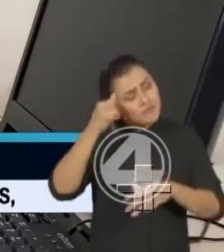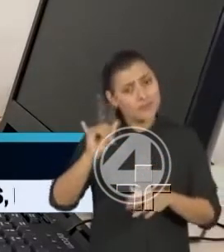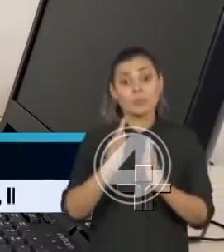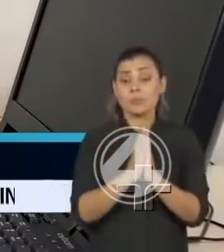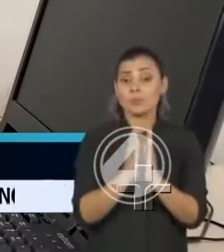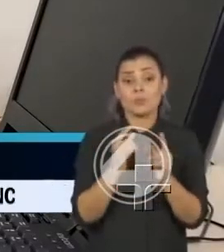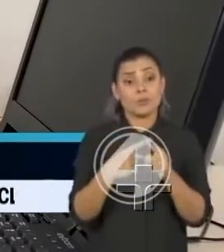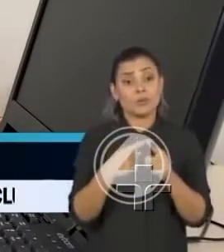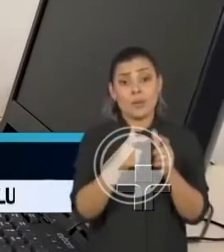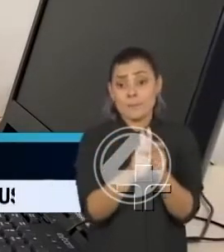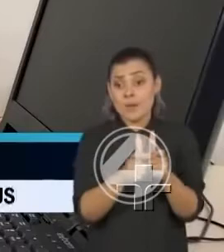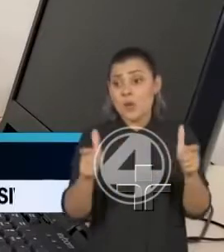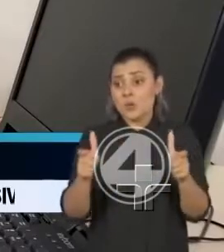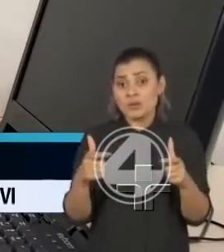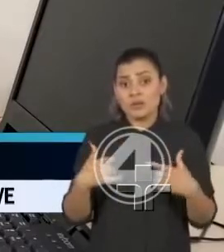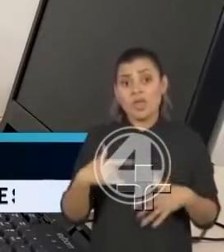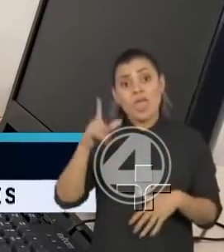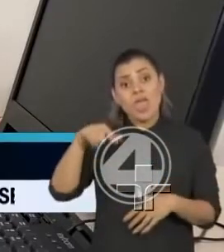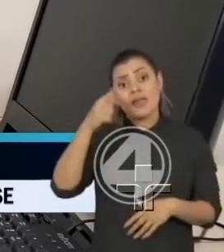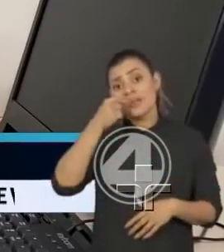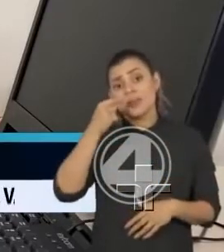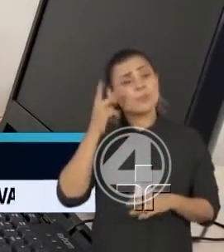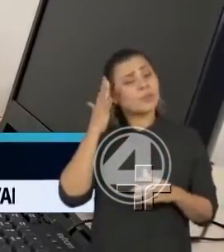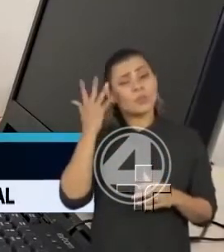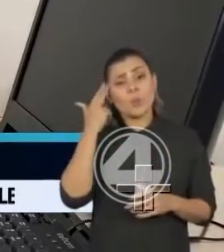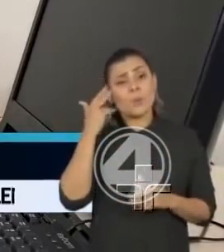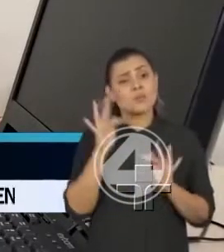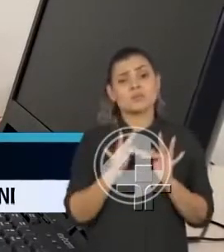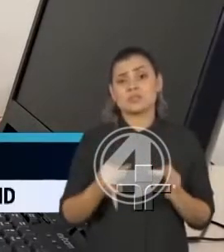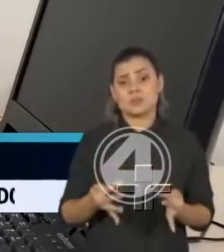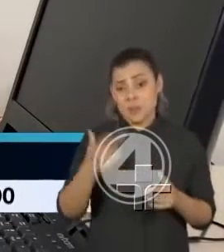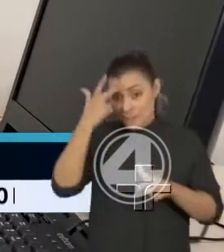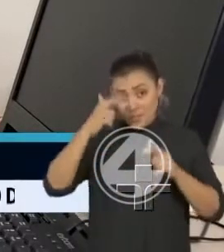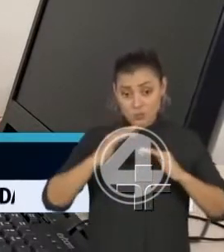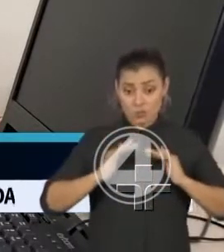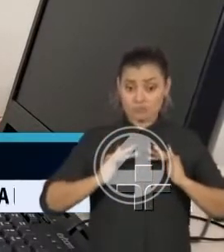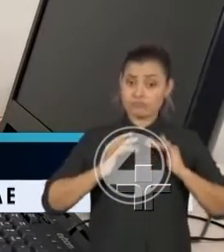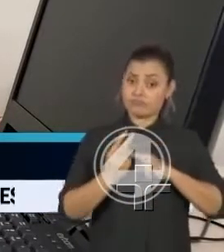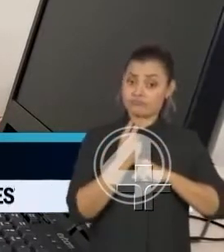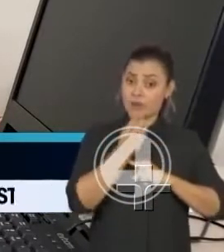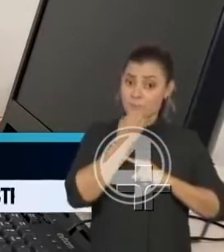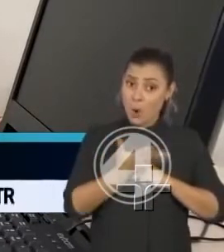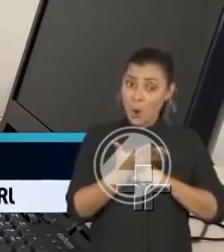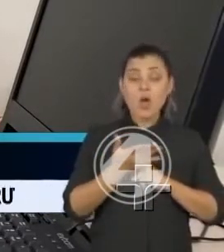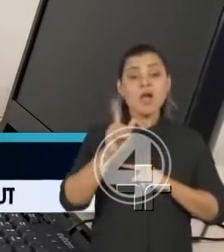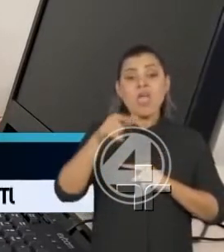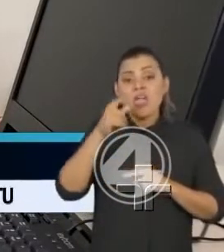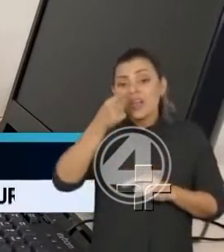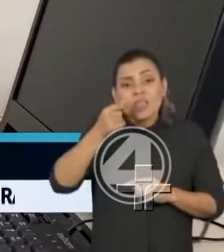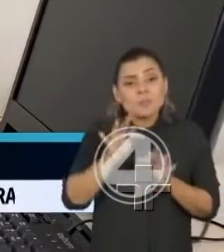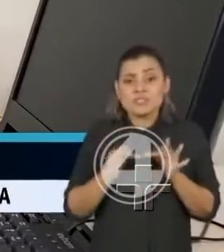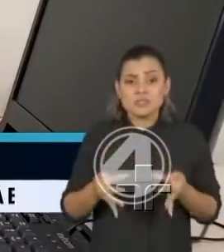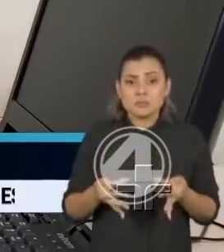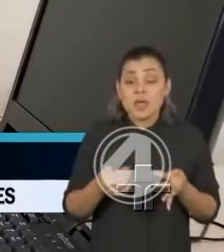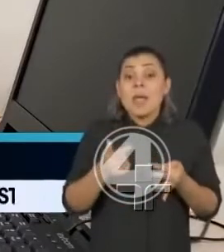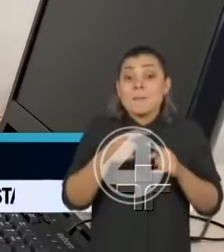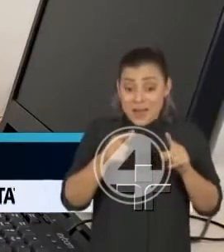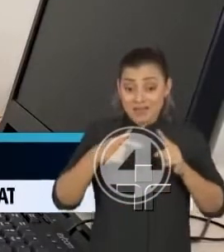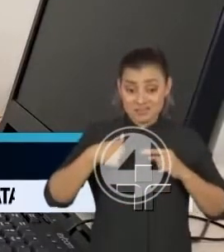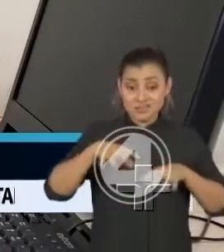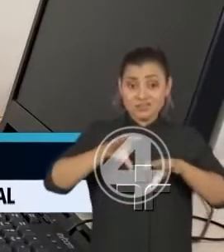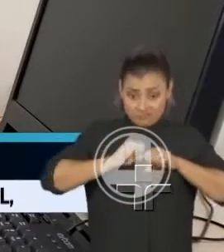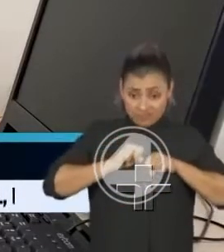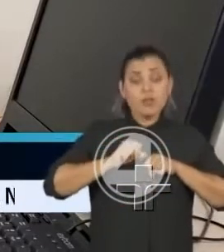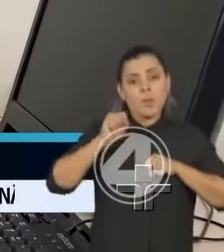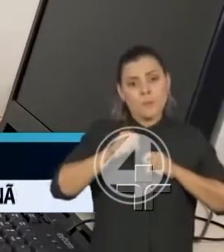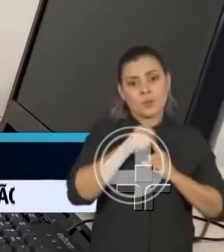nem sua maioria vai ter como se fosse uma gripe as pessoas que não estão de alto risco porém essas pessoas podem transmitir